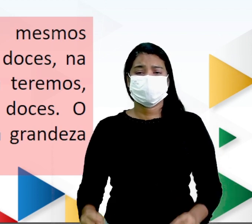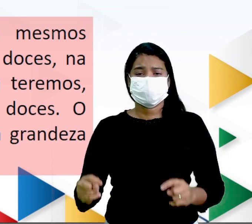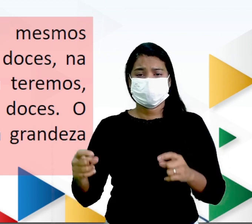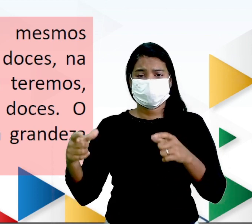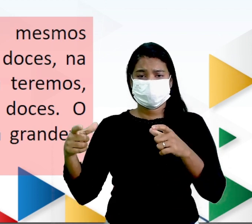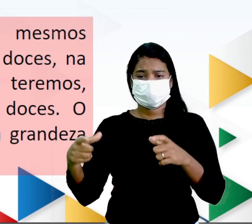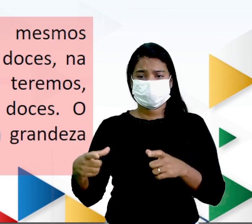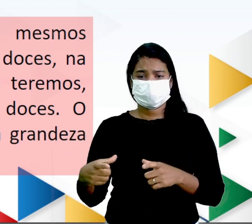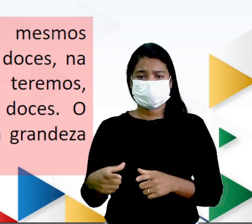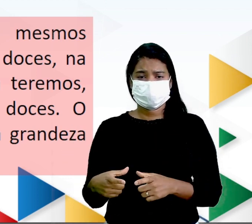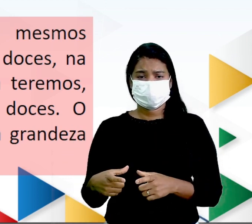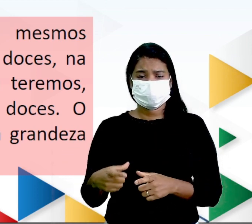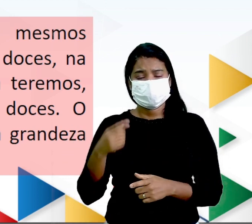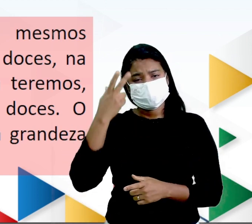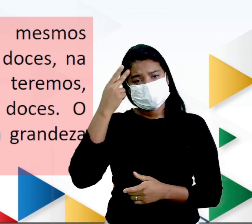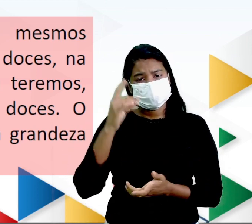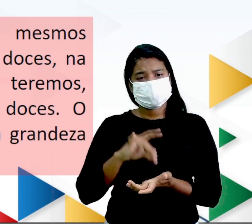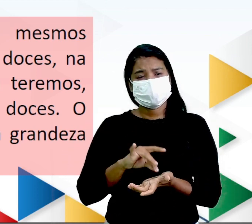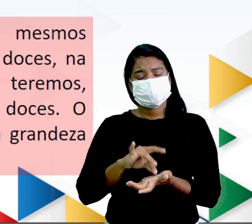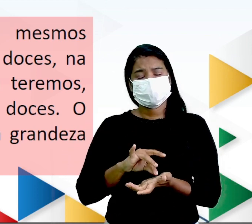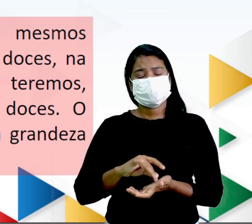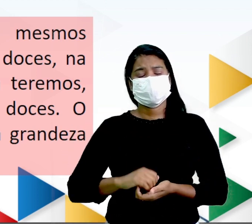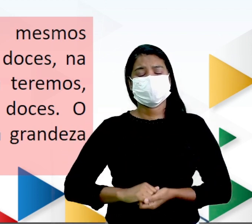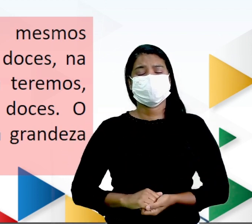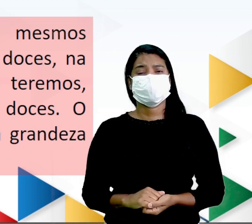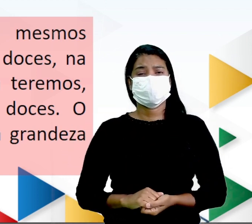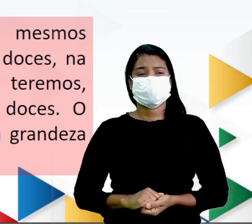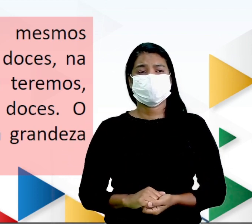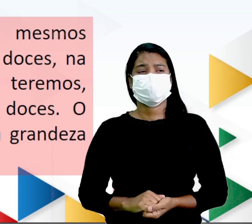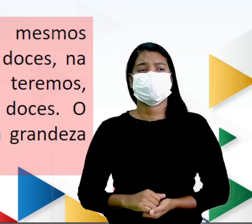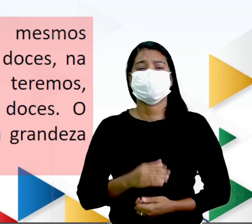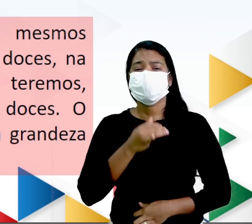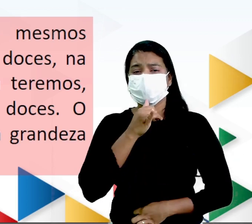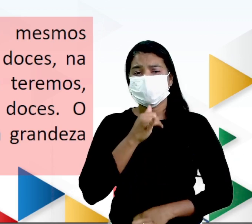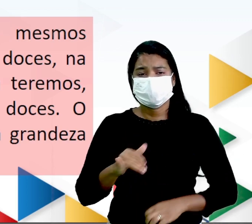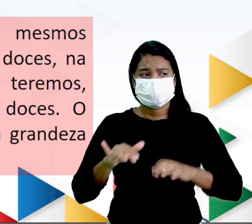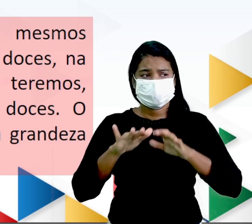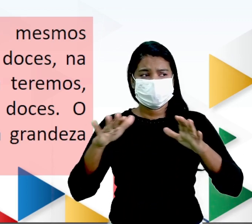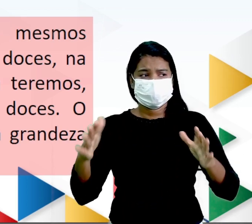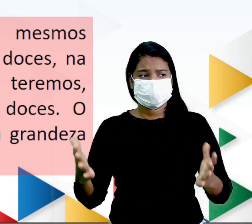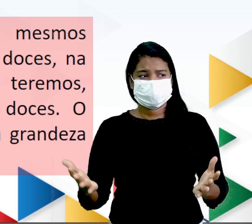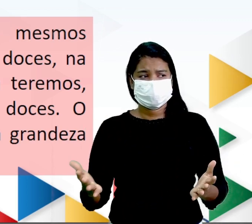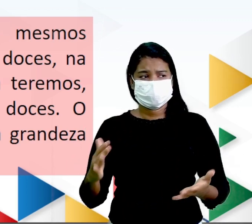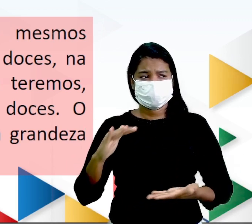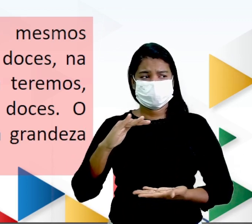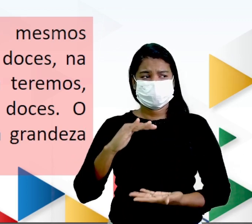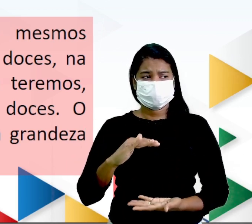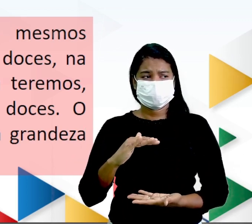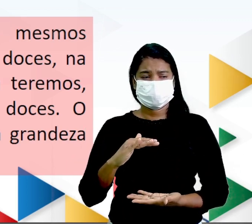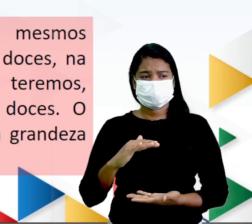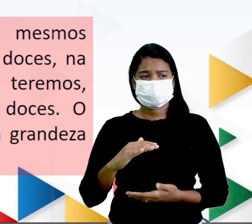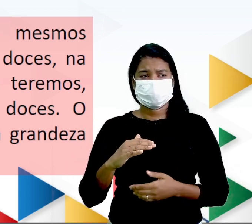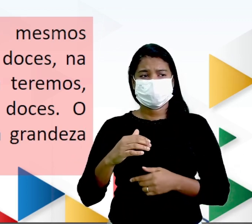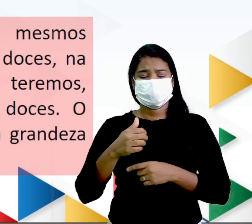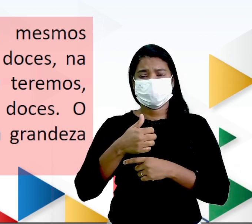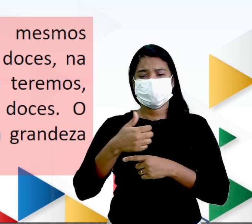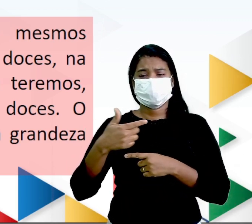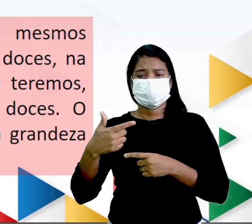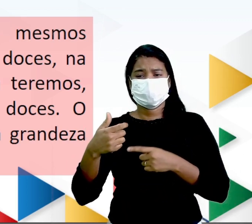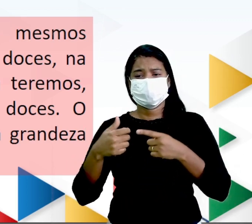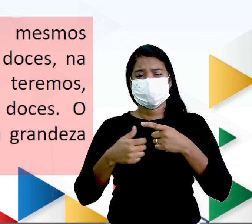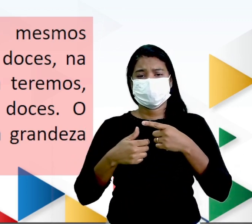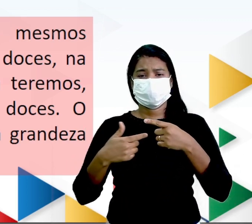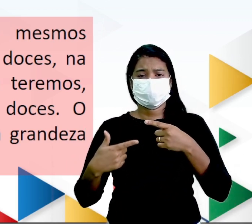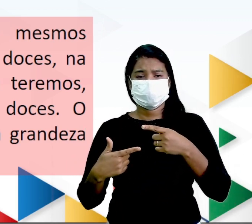tamanhos, de mesmo tamanho, na verdade. Por exemplo, uma caixa com 12 doces, na qual dividiremos em